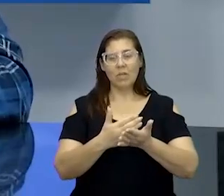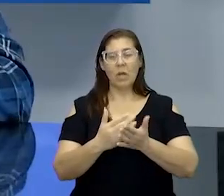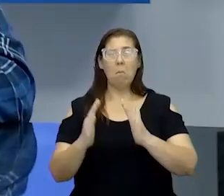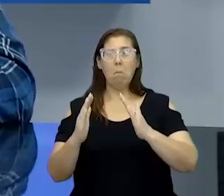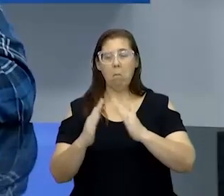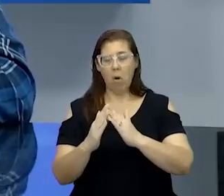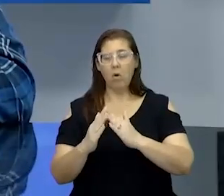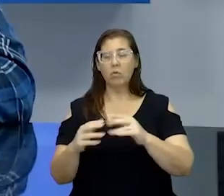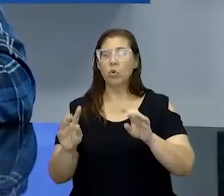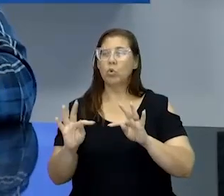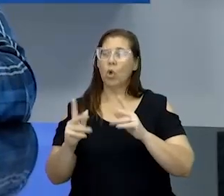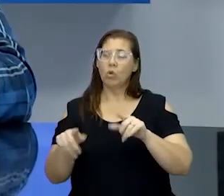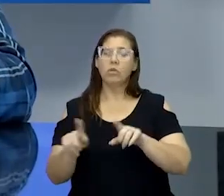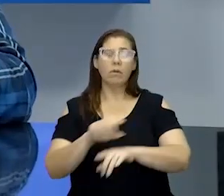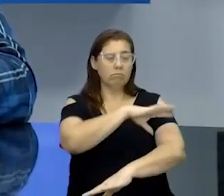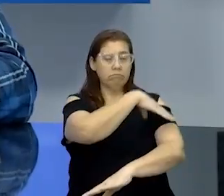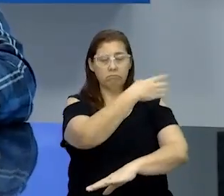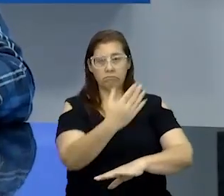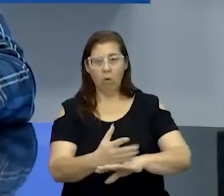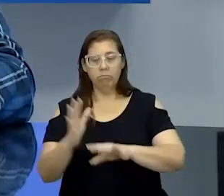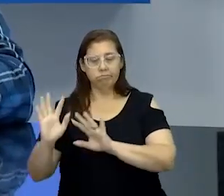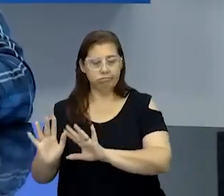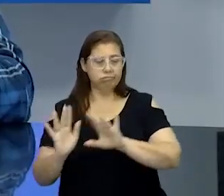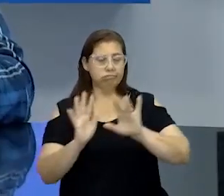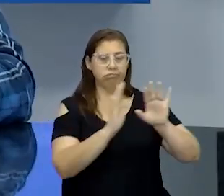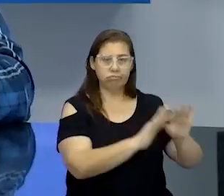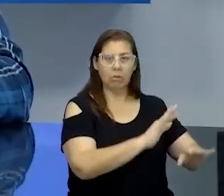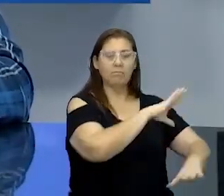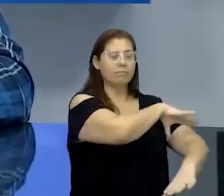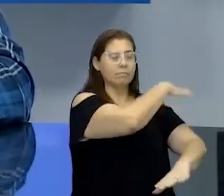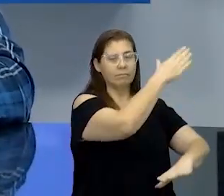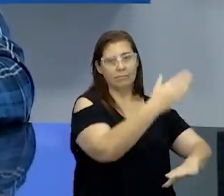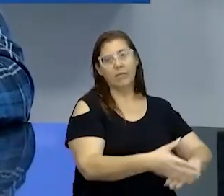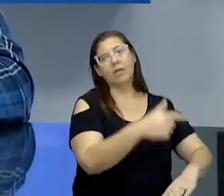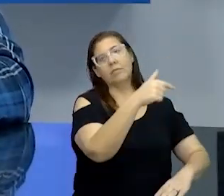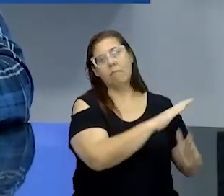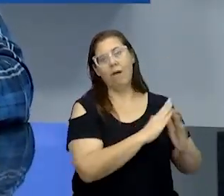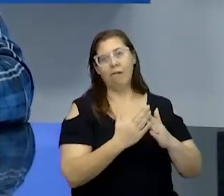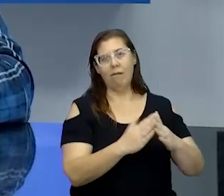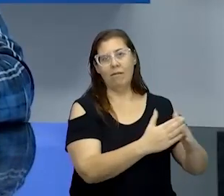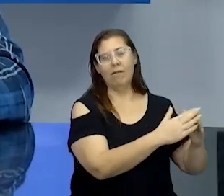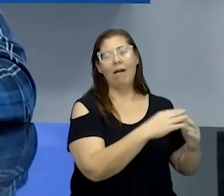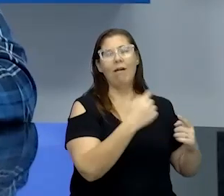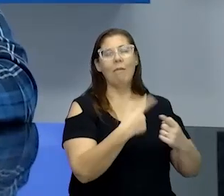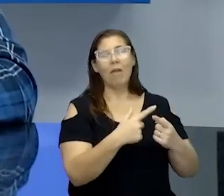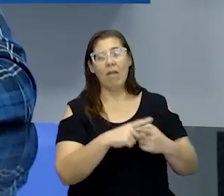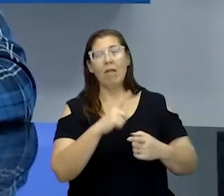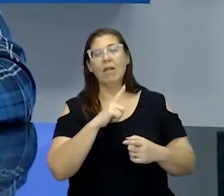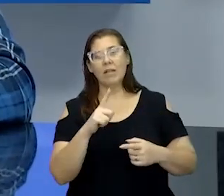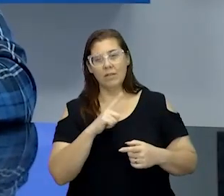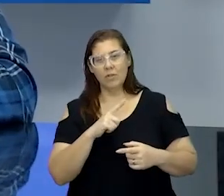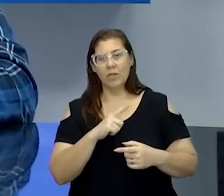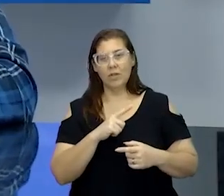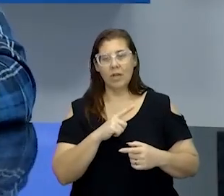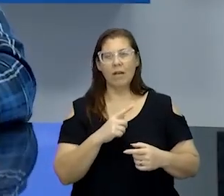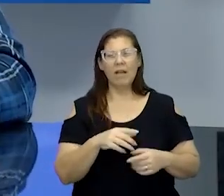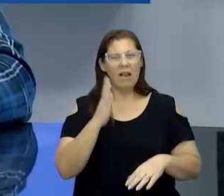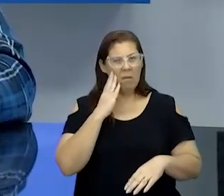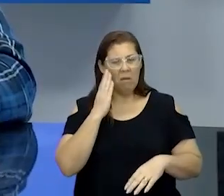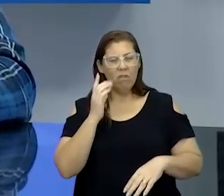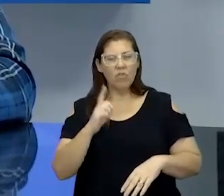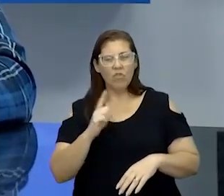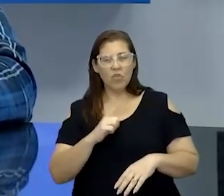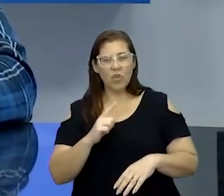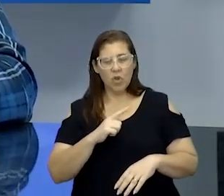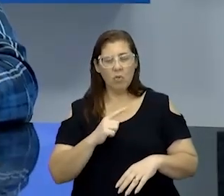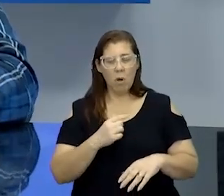morar também no Morro da Providência e chamaram o Morro de Providência de favela, porque existia aquela plantinha lá no Morro de